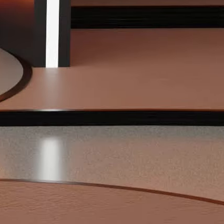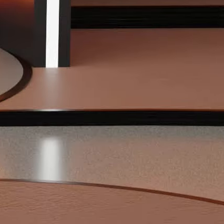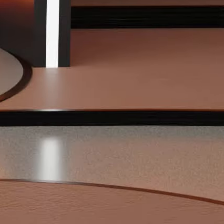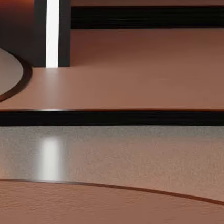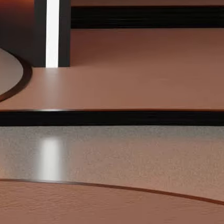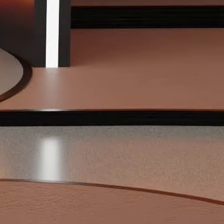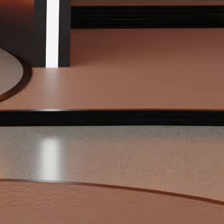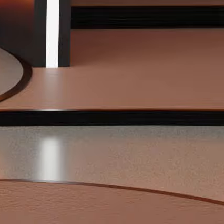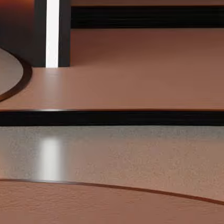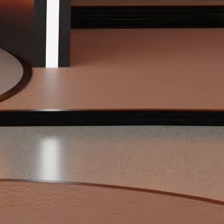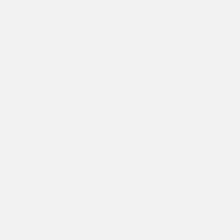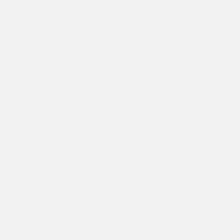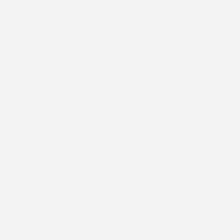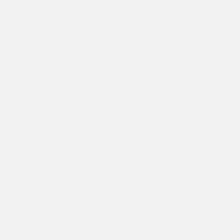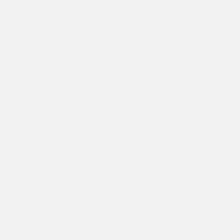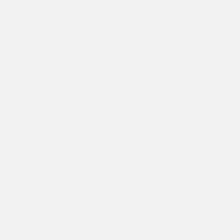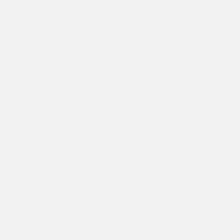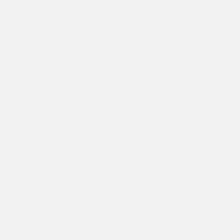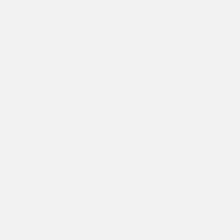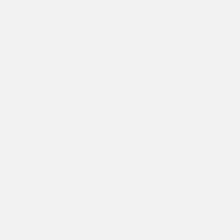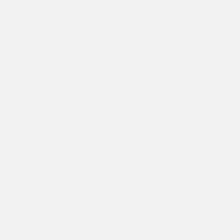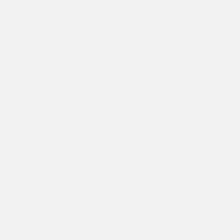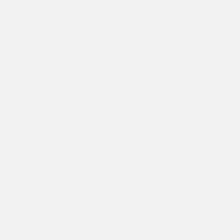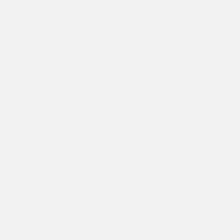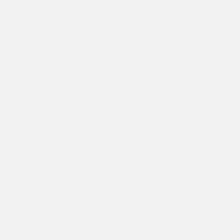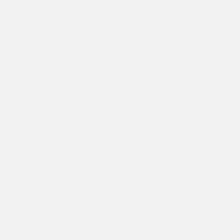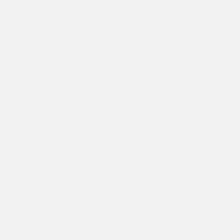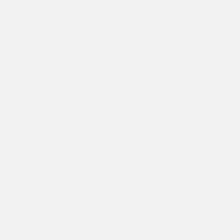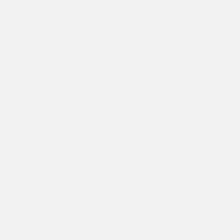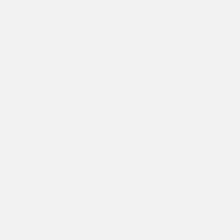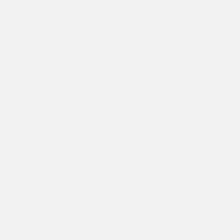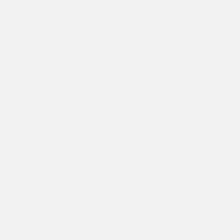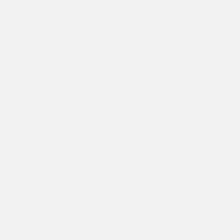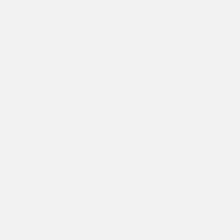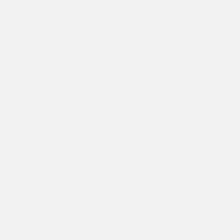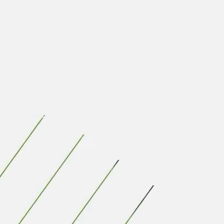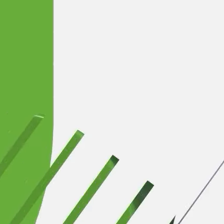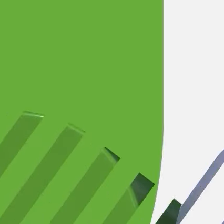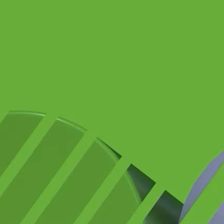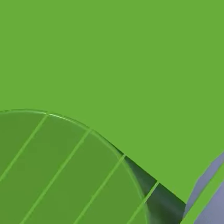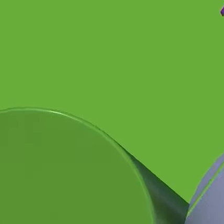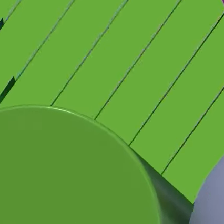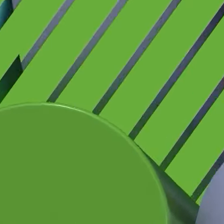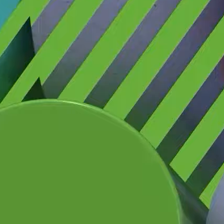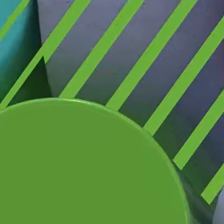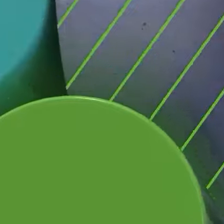Até a próxima.